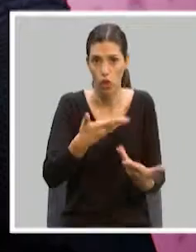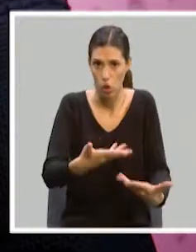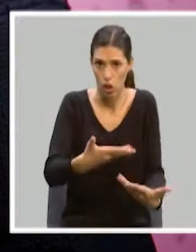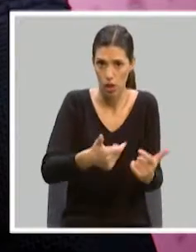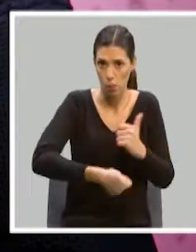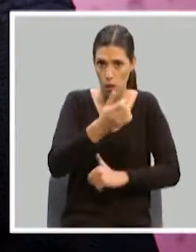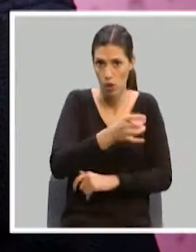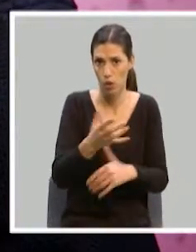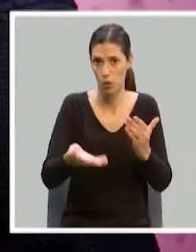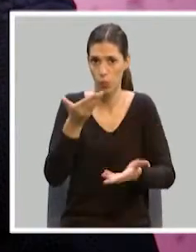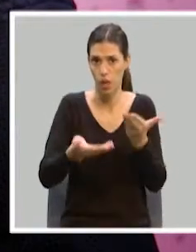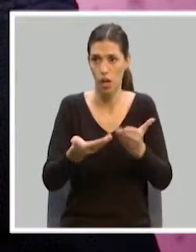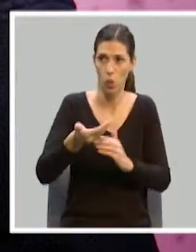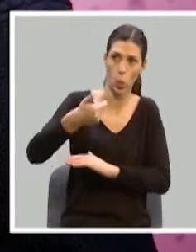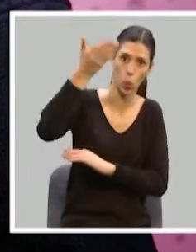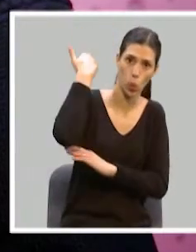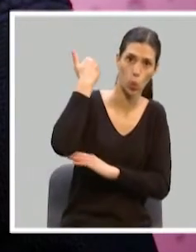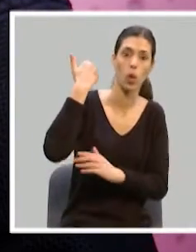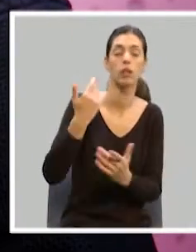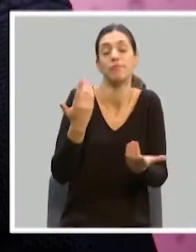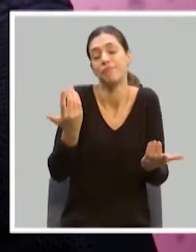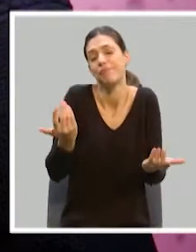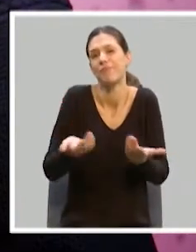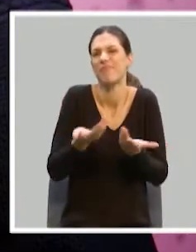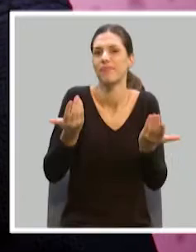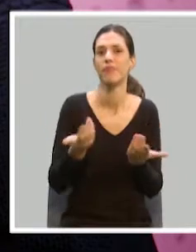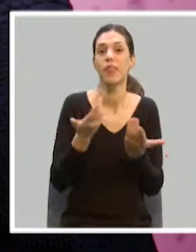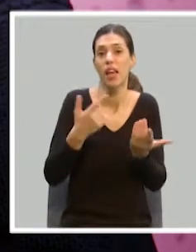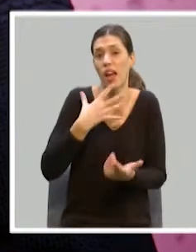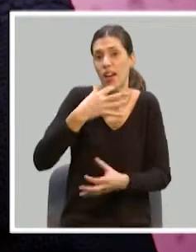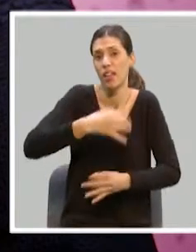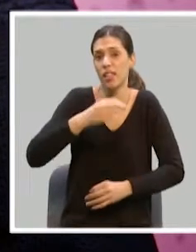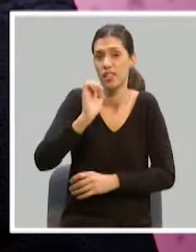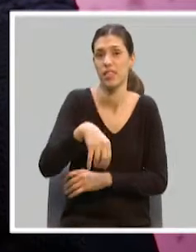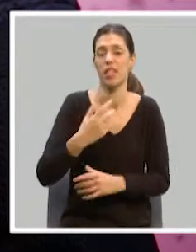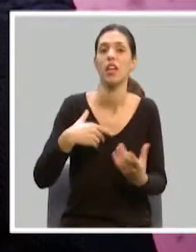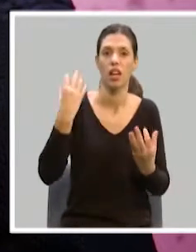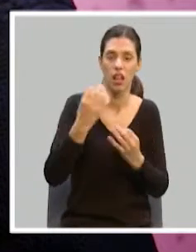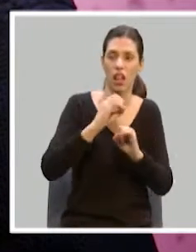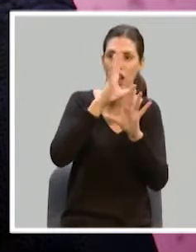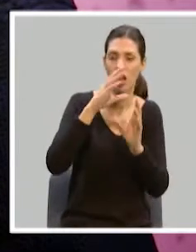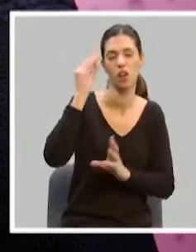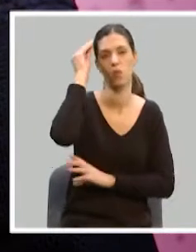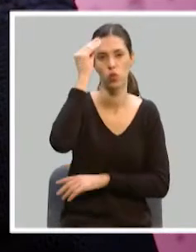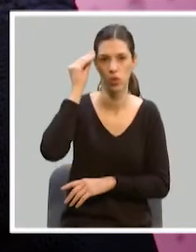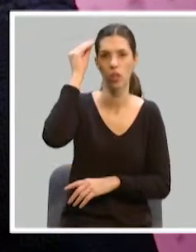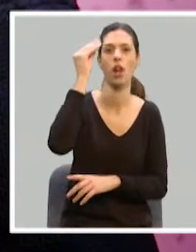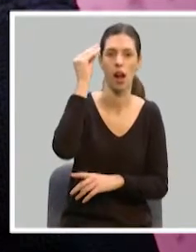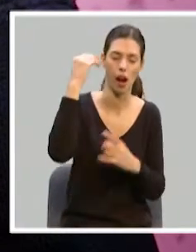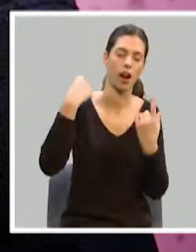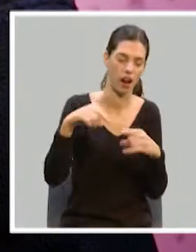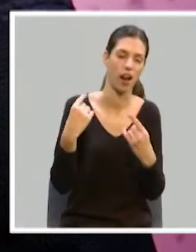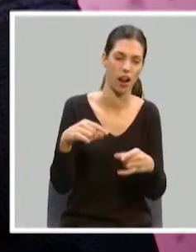tsf de ontem e eu quero acreditar que sim apesar de tudo os saldos desbloqueado e uma